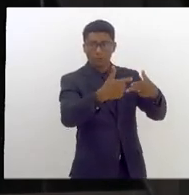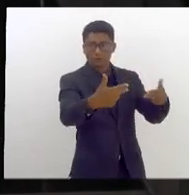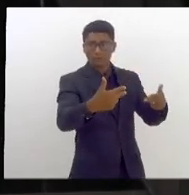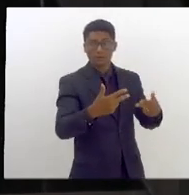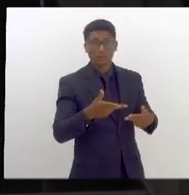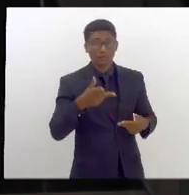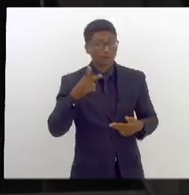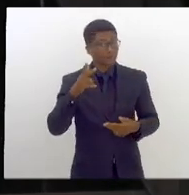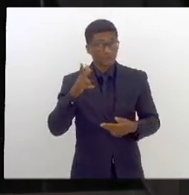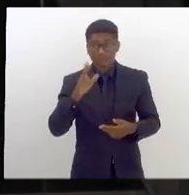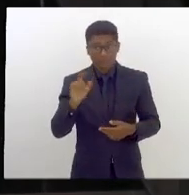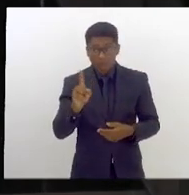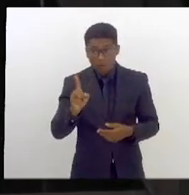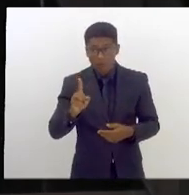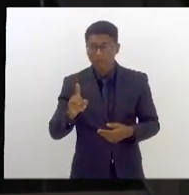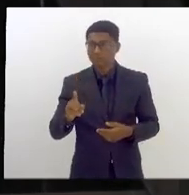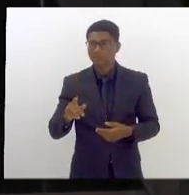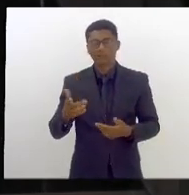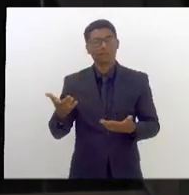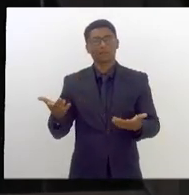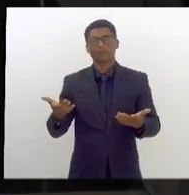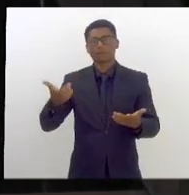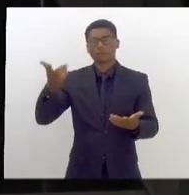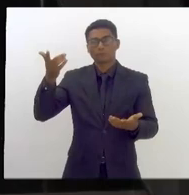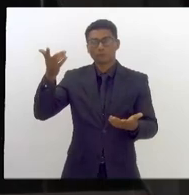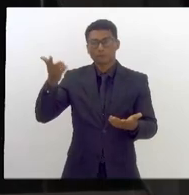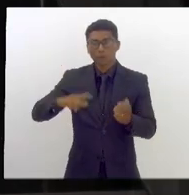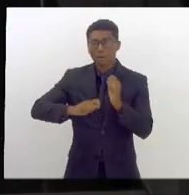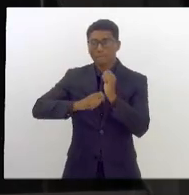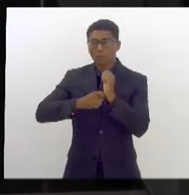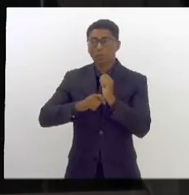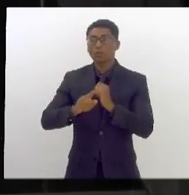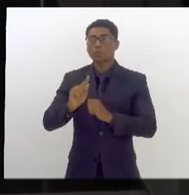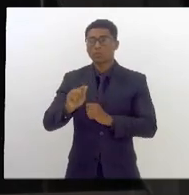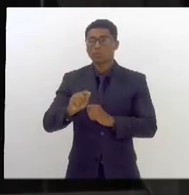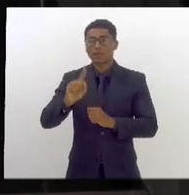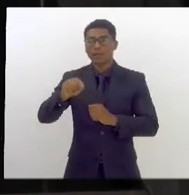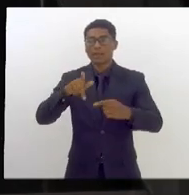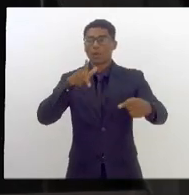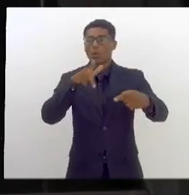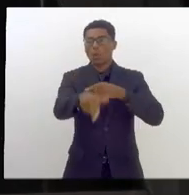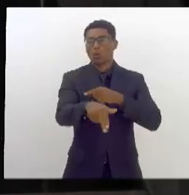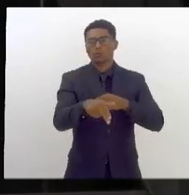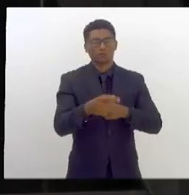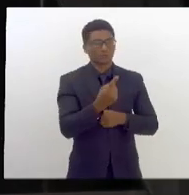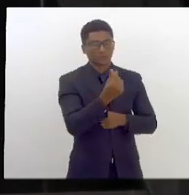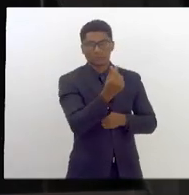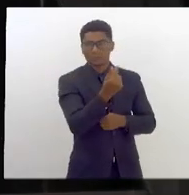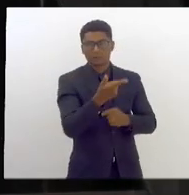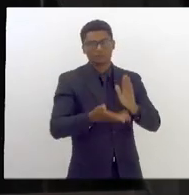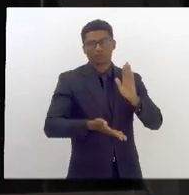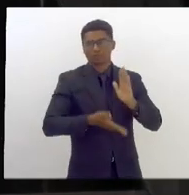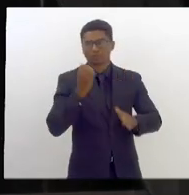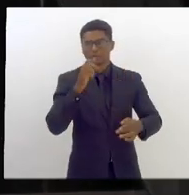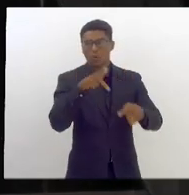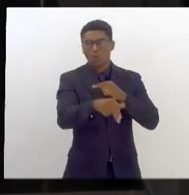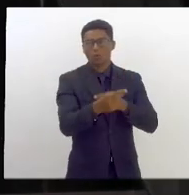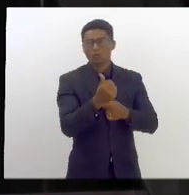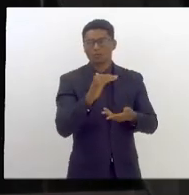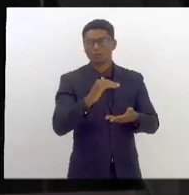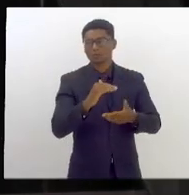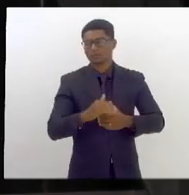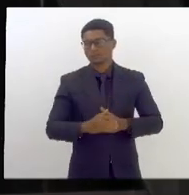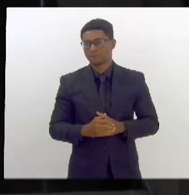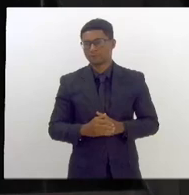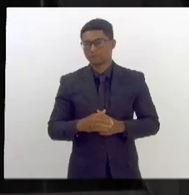não contingênciamento mais um efetivo corte orçamentário eu quero aqui dizer é que